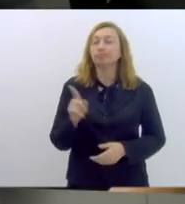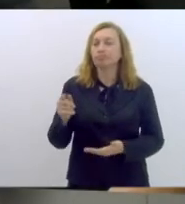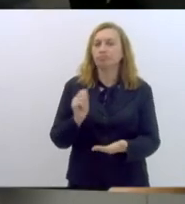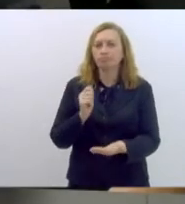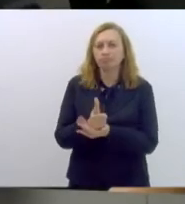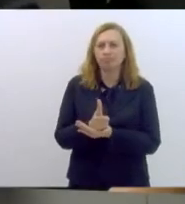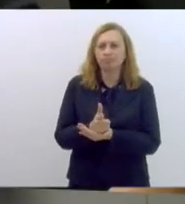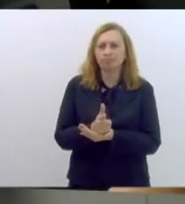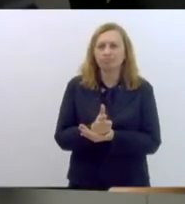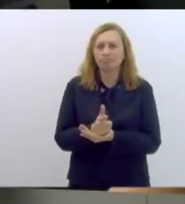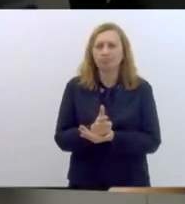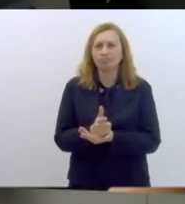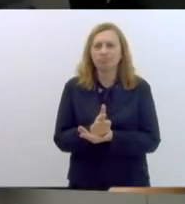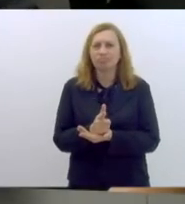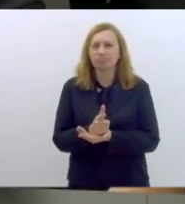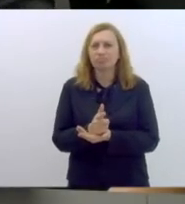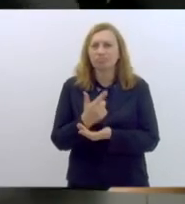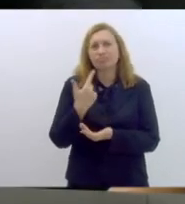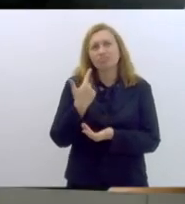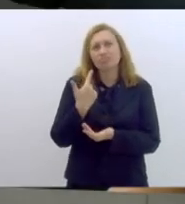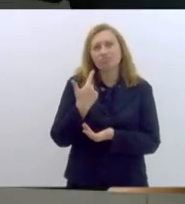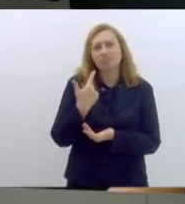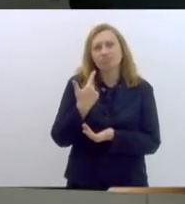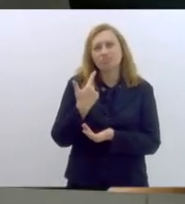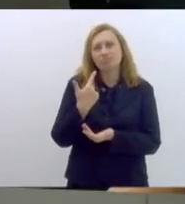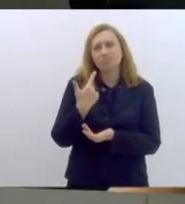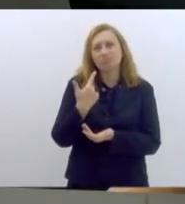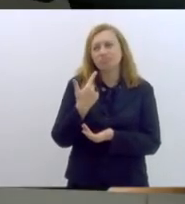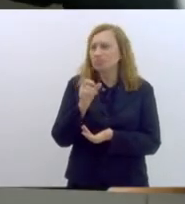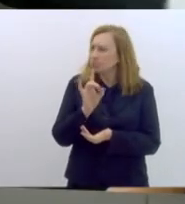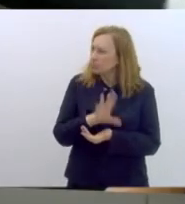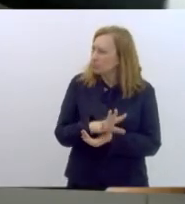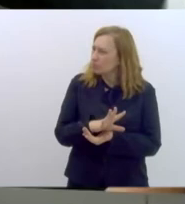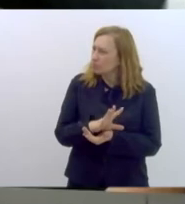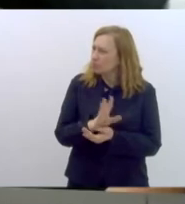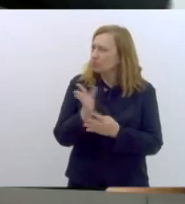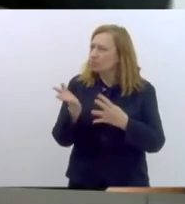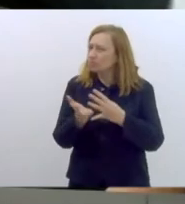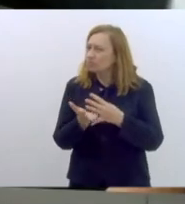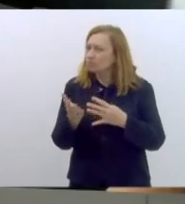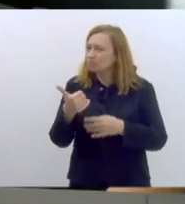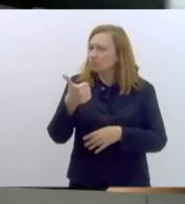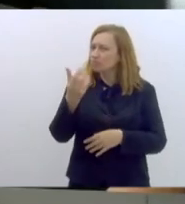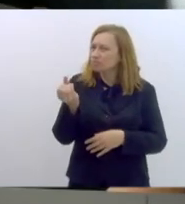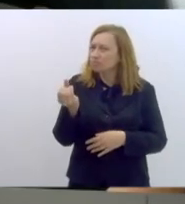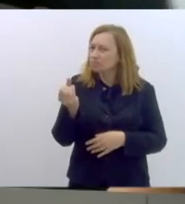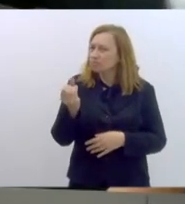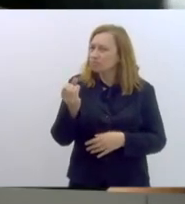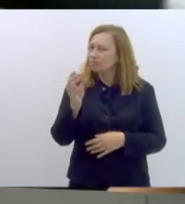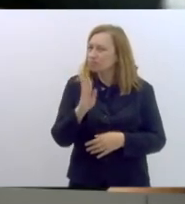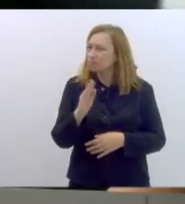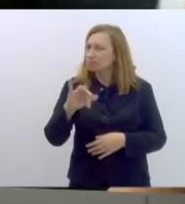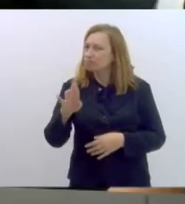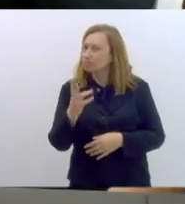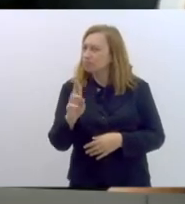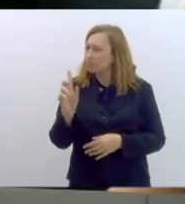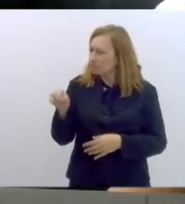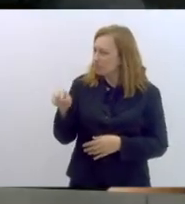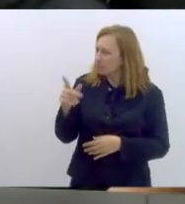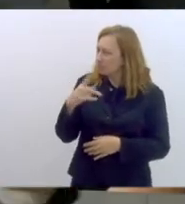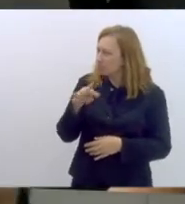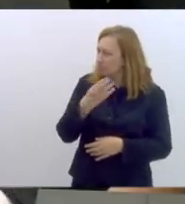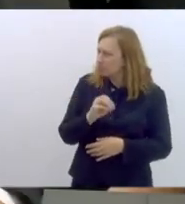pagamento. Eu não estou querendo ser pessimista, mas, se eu não me engano, a última parcela anual é 16 bilhões, não é, ô Pedro? Você falou